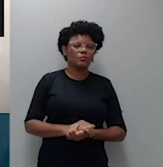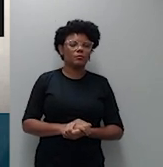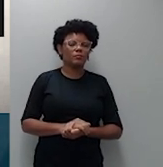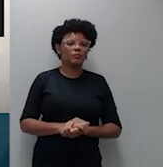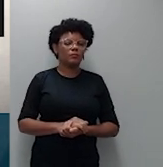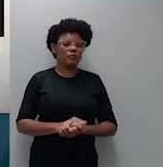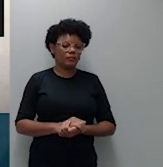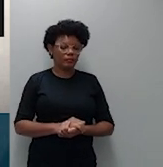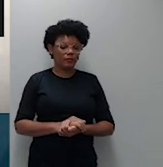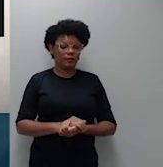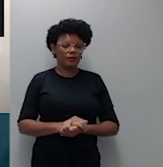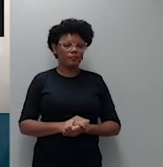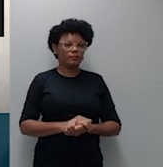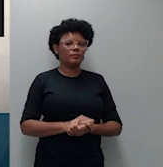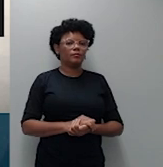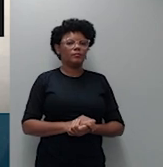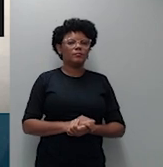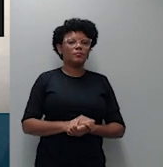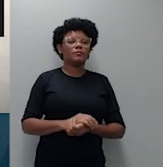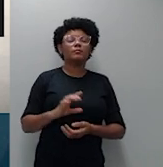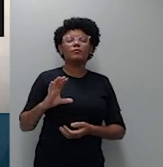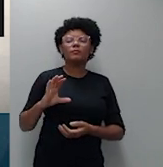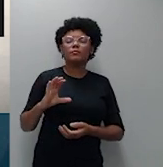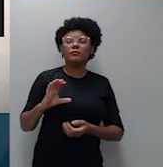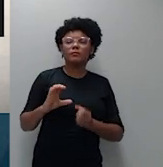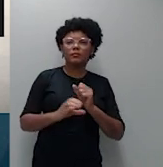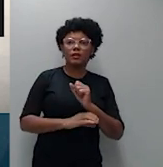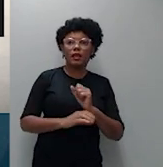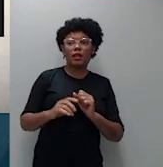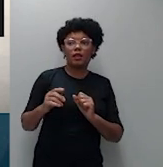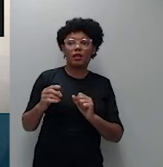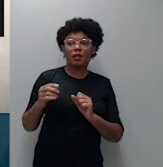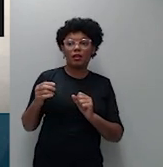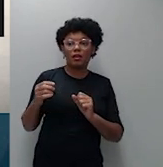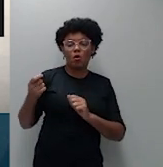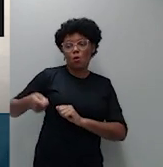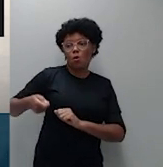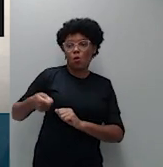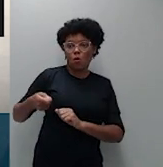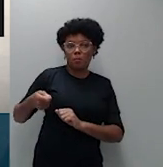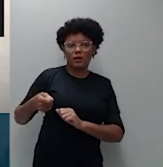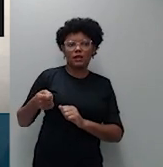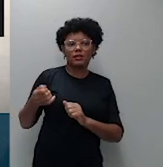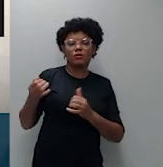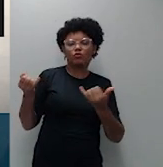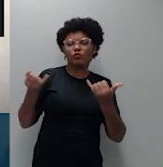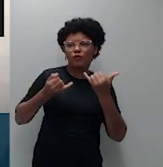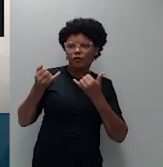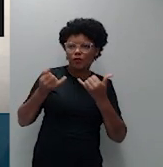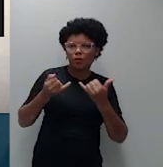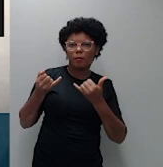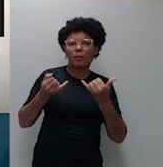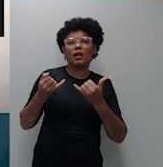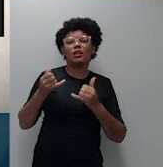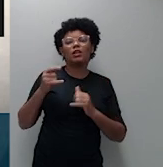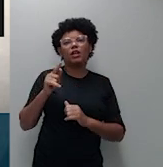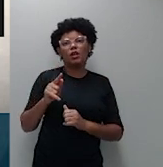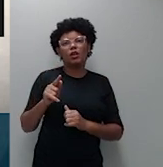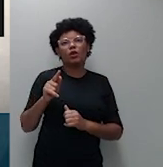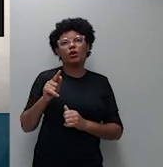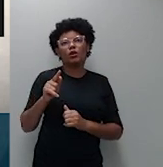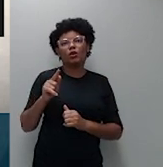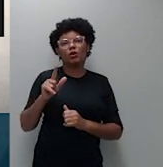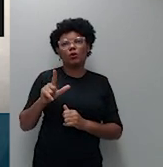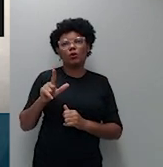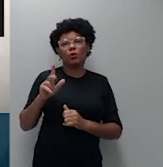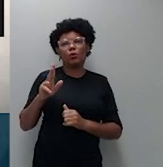ação civil pública produtos alimentícios obrigação de informar a presença ou não de glúten unidade ativa de